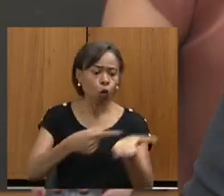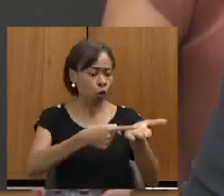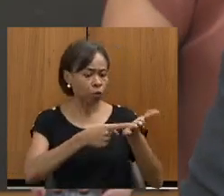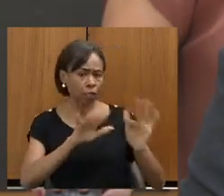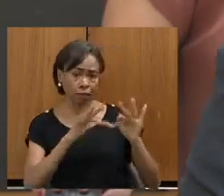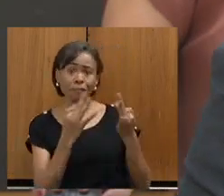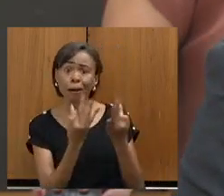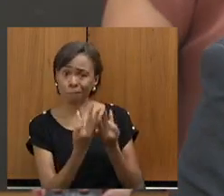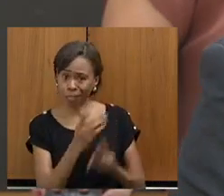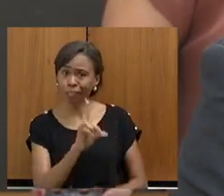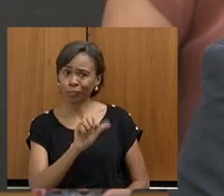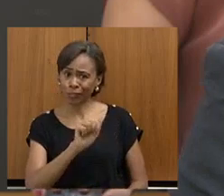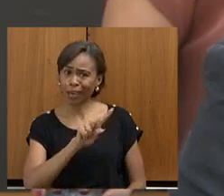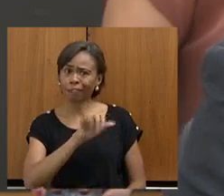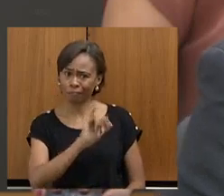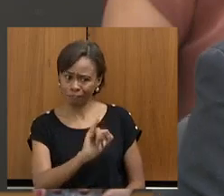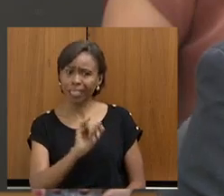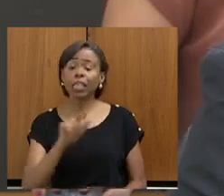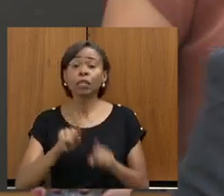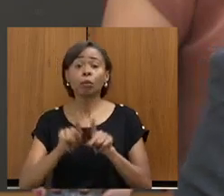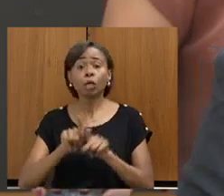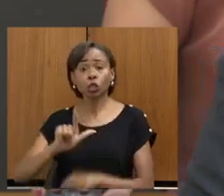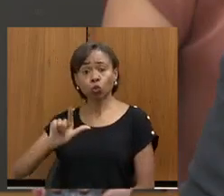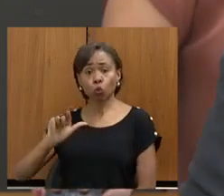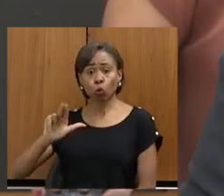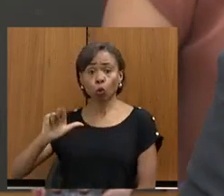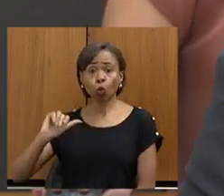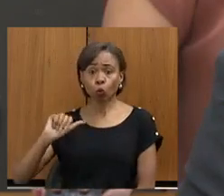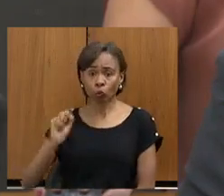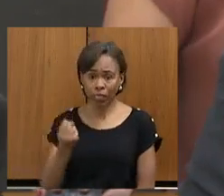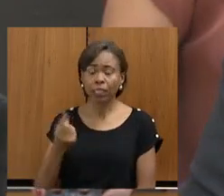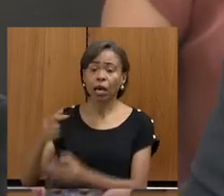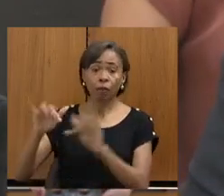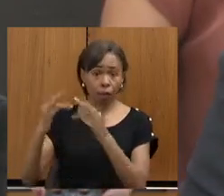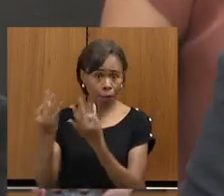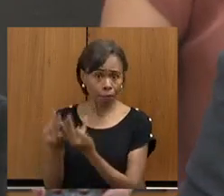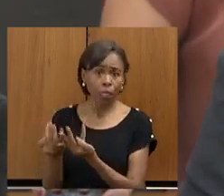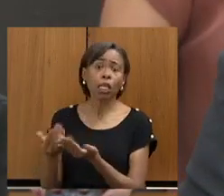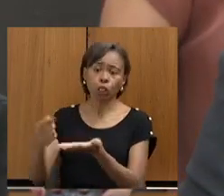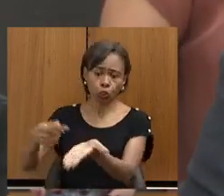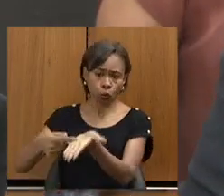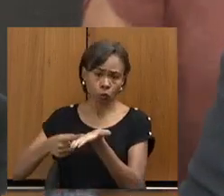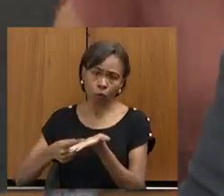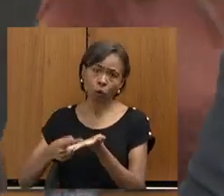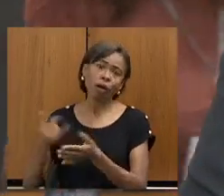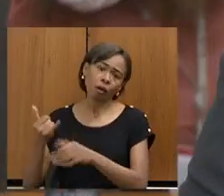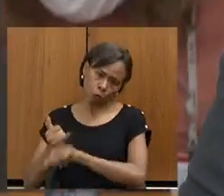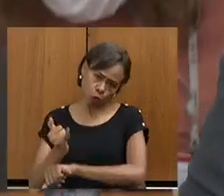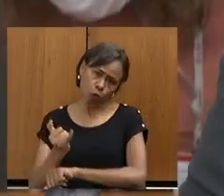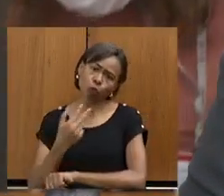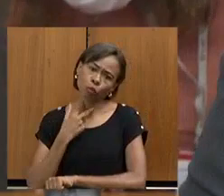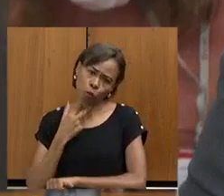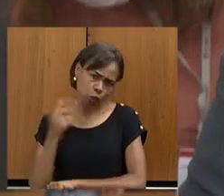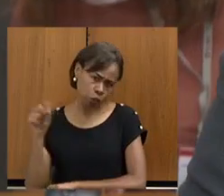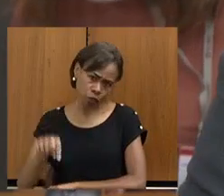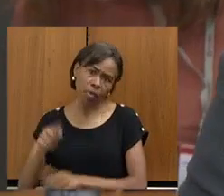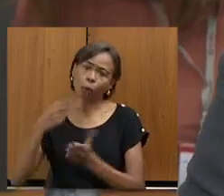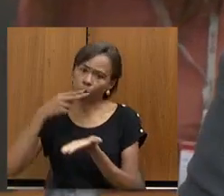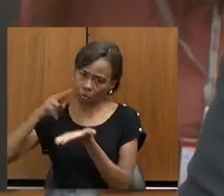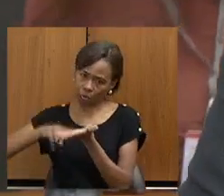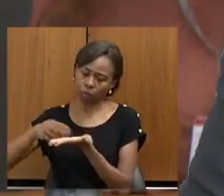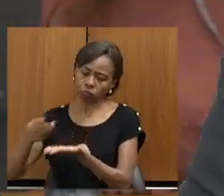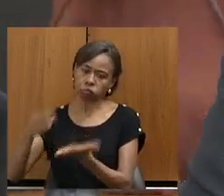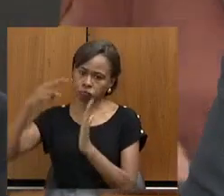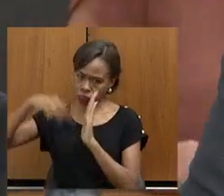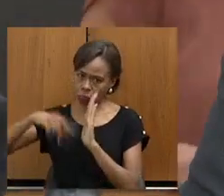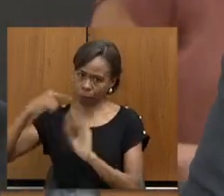Davi, convidamos também a família do Lucas, foi convidado, não pôde estar presente, mas está aqui a carta, nós vamos ler a carta,